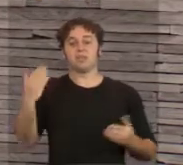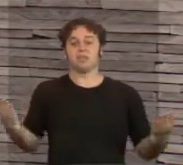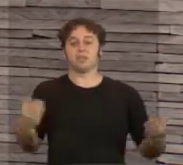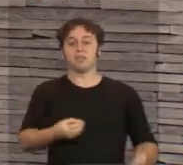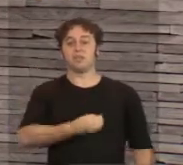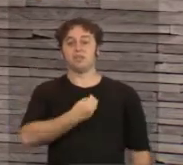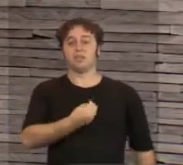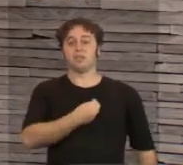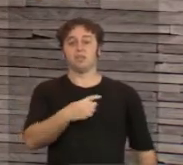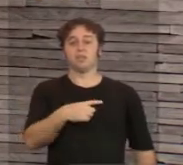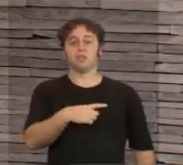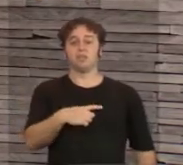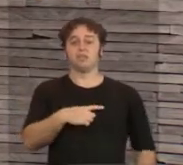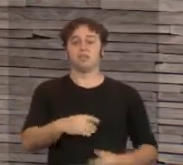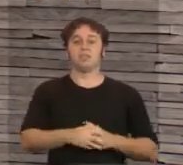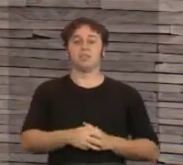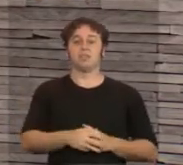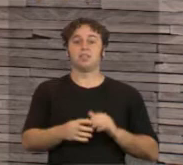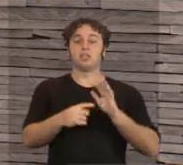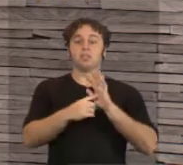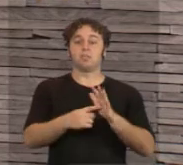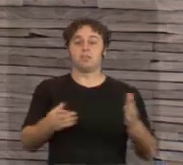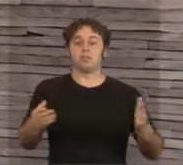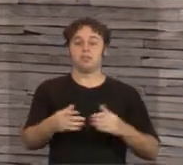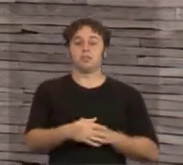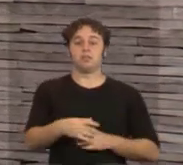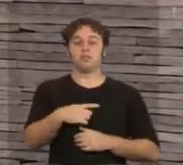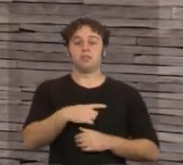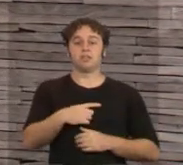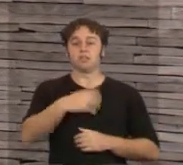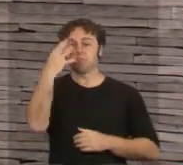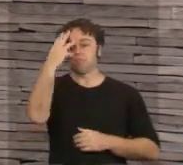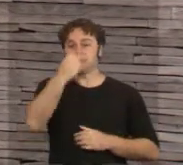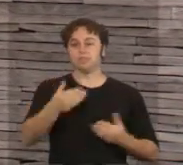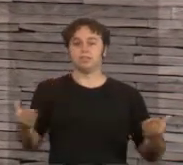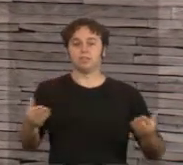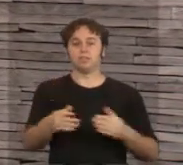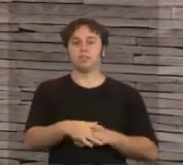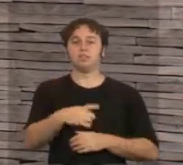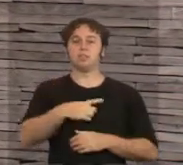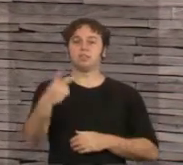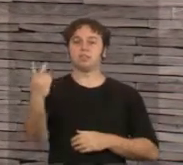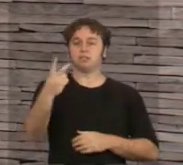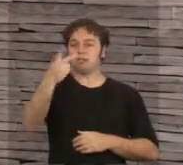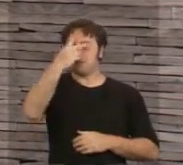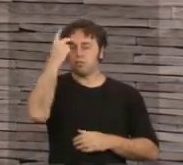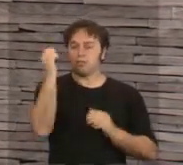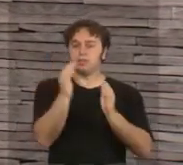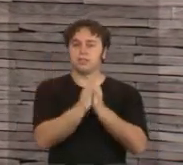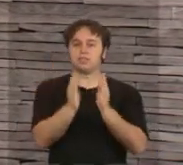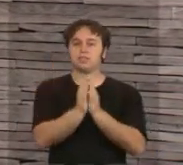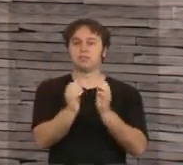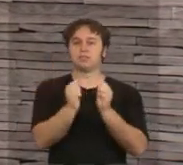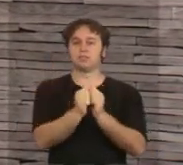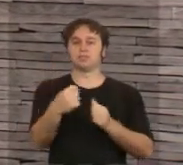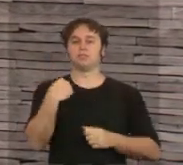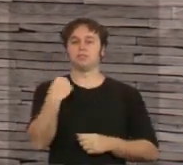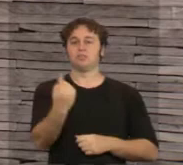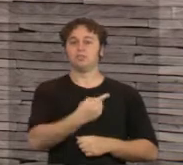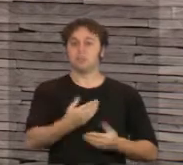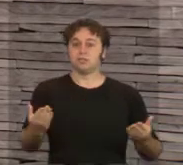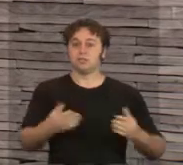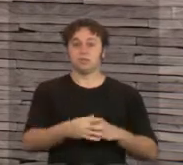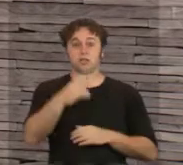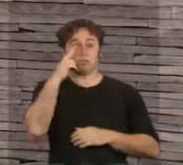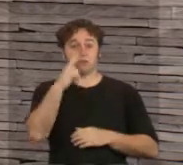ao vivo. Jorge, eu quero que você filme uma coisa que está me comovendo agora aqui ao vivo. Tem duas pessoas que estão rezando aqui nos estúdios e eu quero que